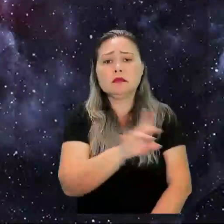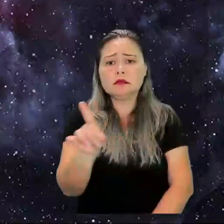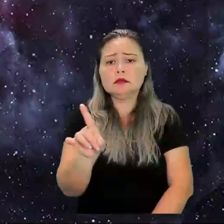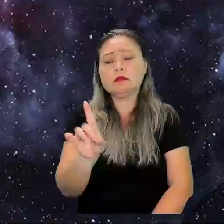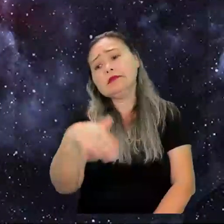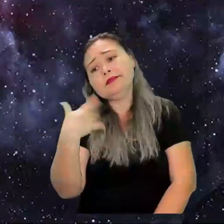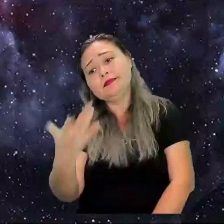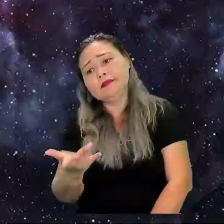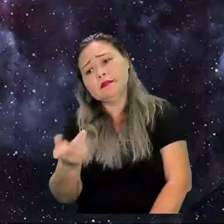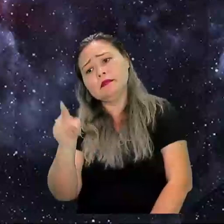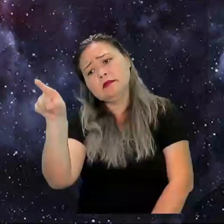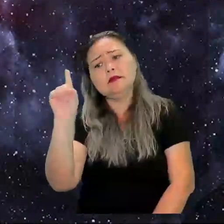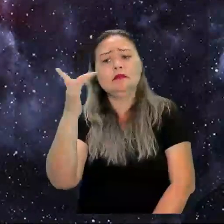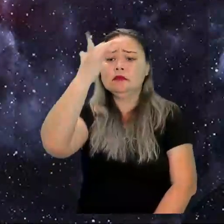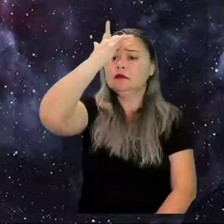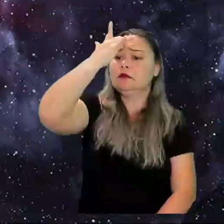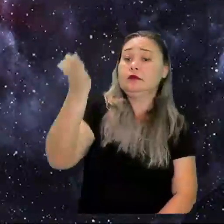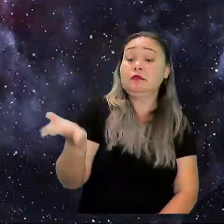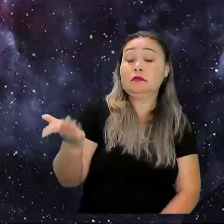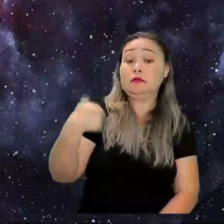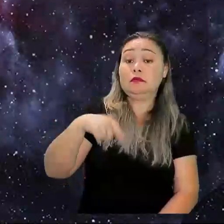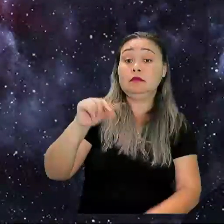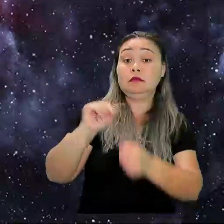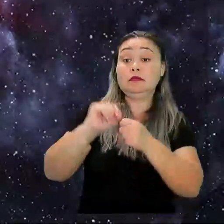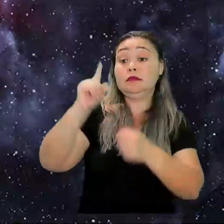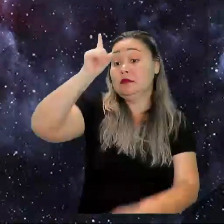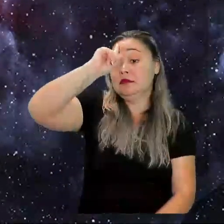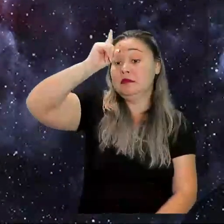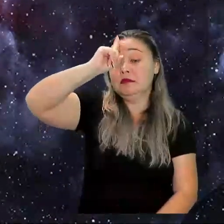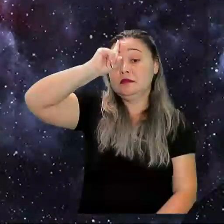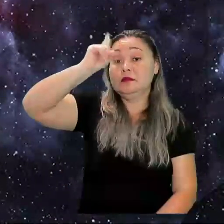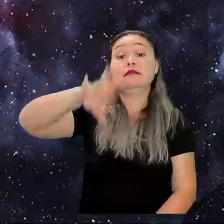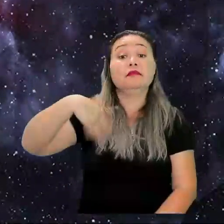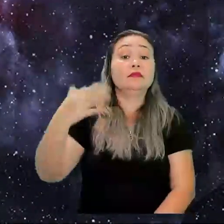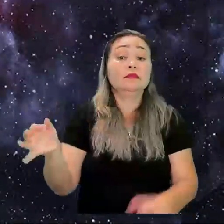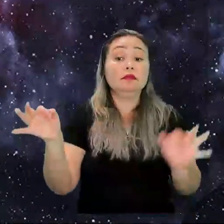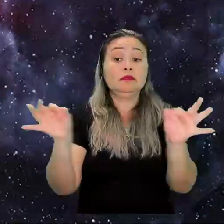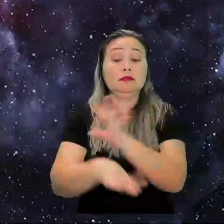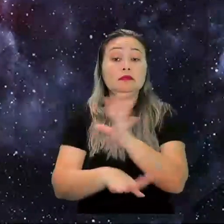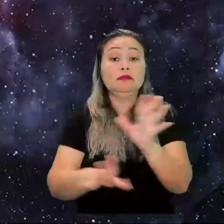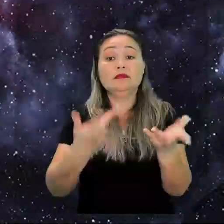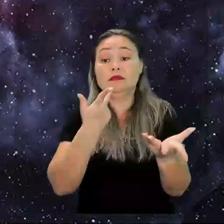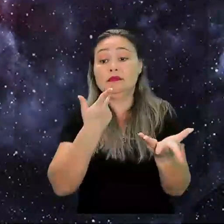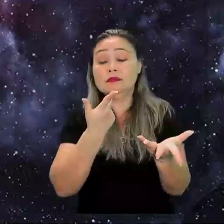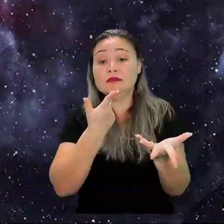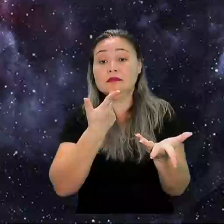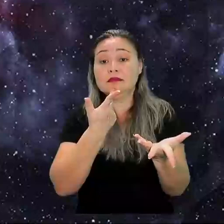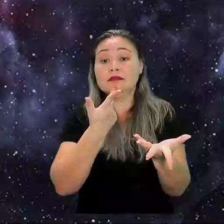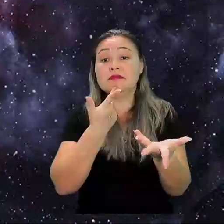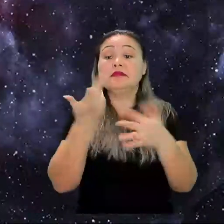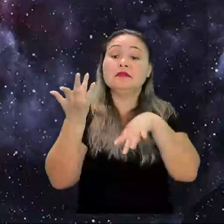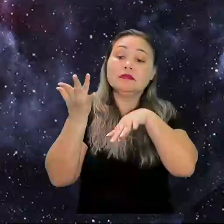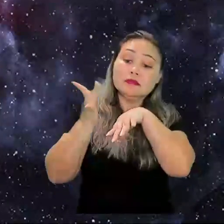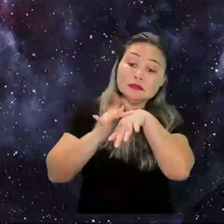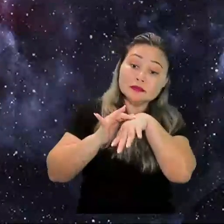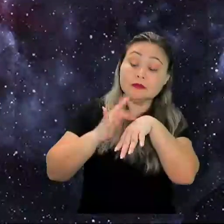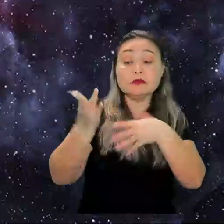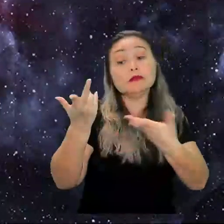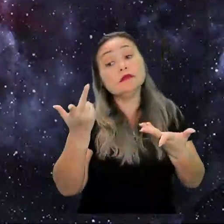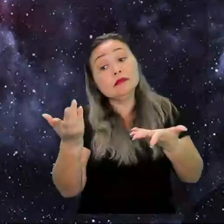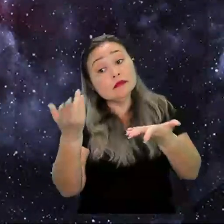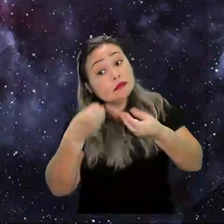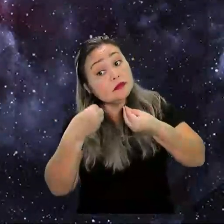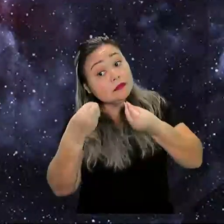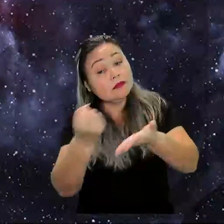assim, mas para o senhor é fácil, se eu ver isso todo dia, eu falei, pronto, já disse a doença e já deu o